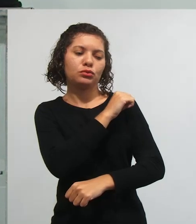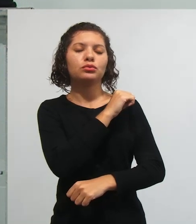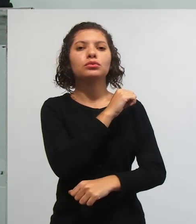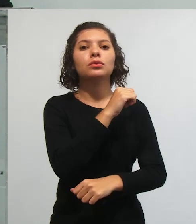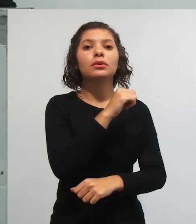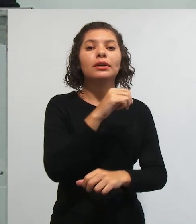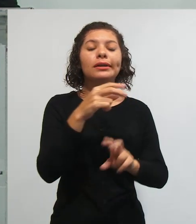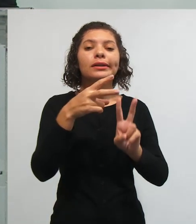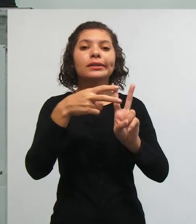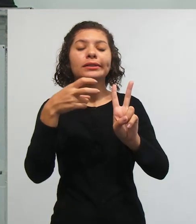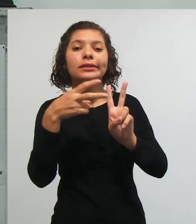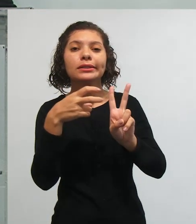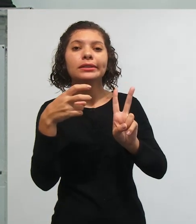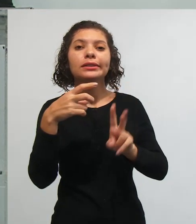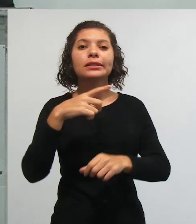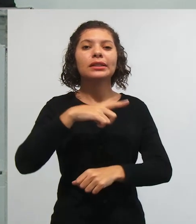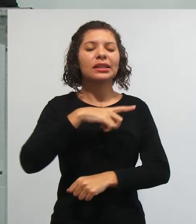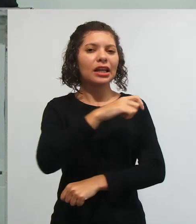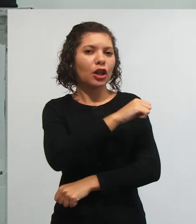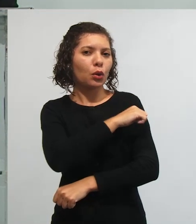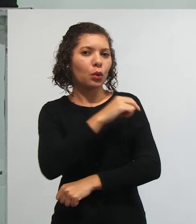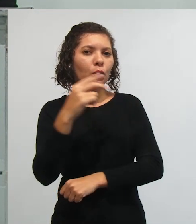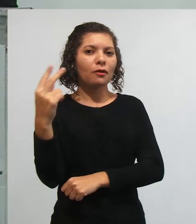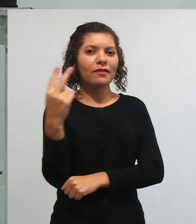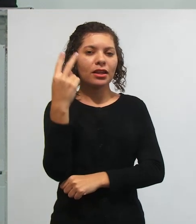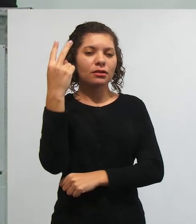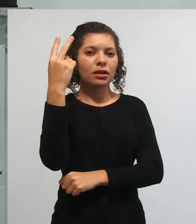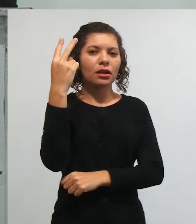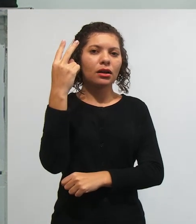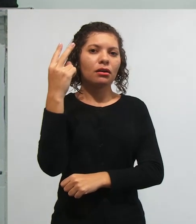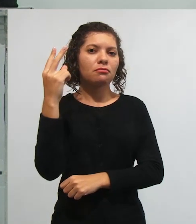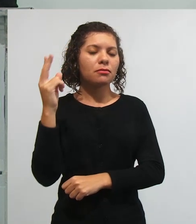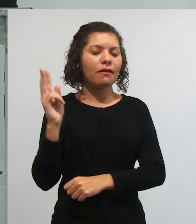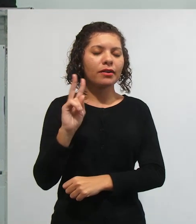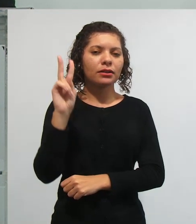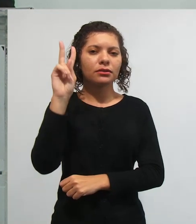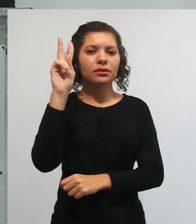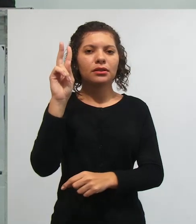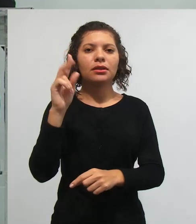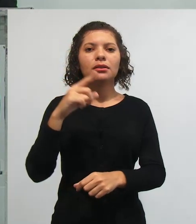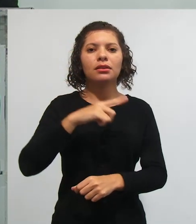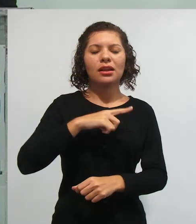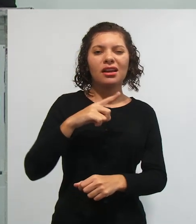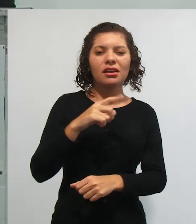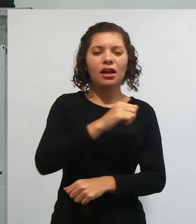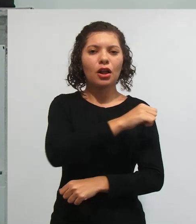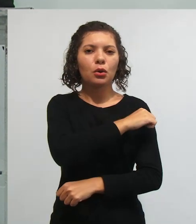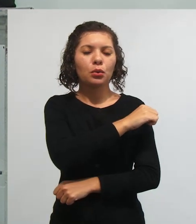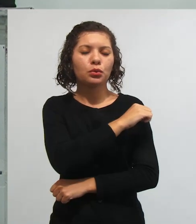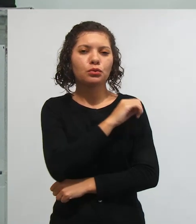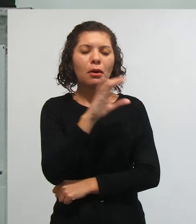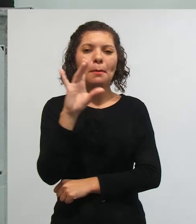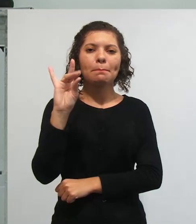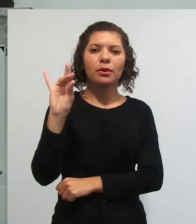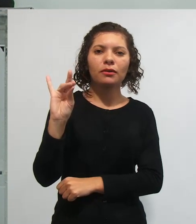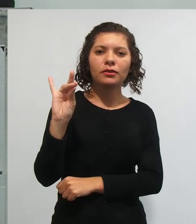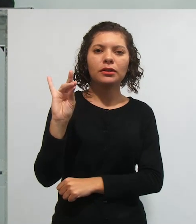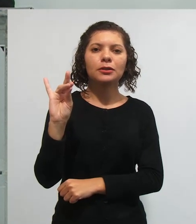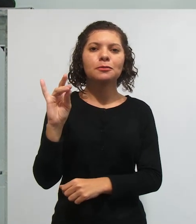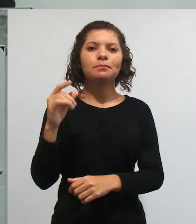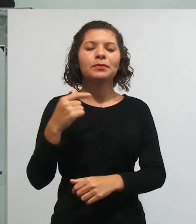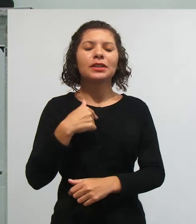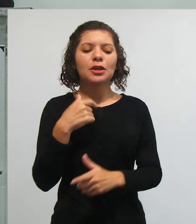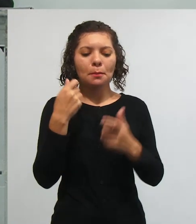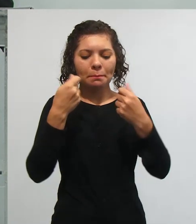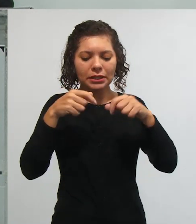é ribeirinho eu tenho um aluno que é venezuelano é boliviano eu preciso valorizar